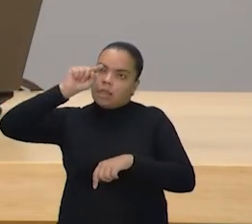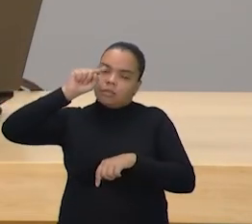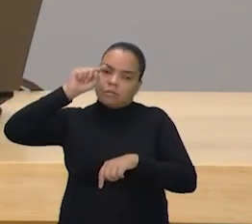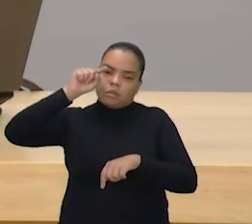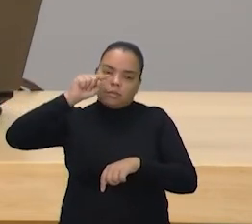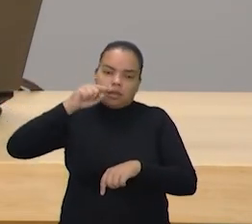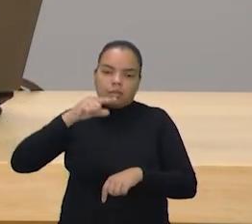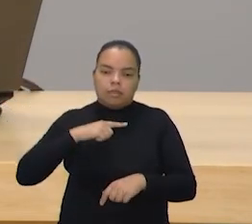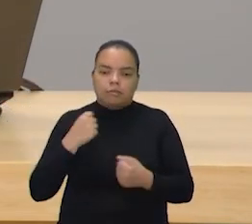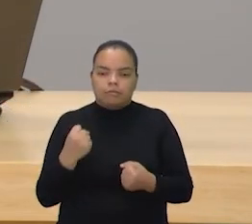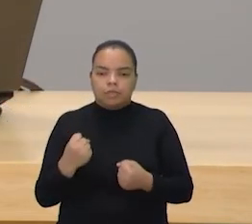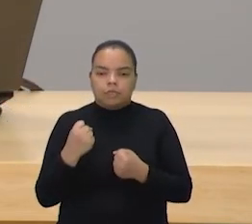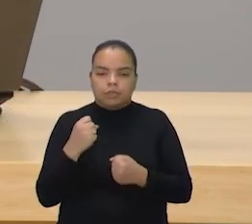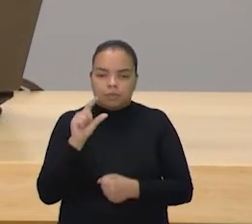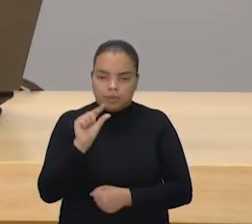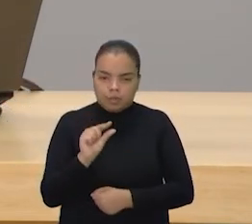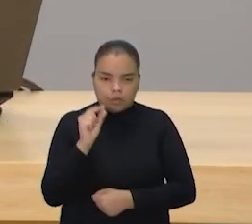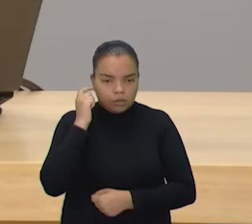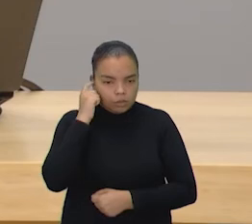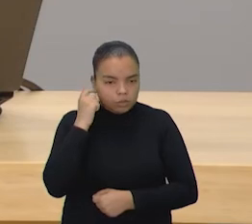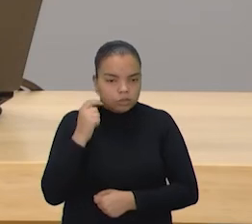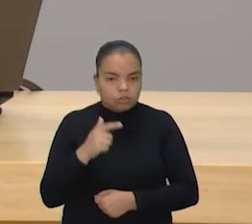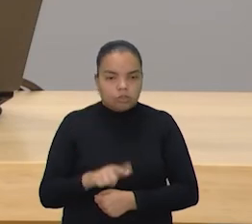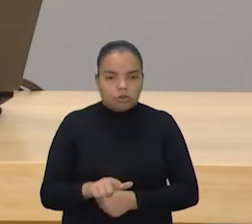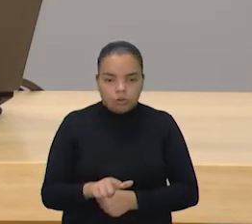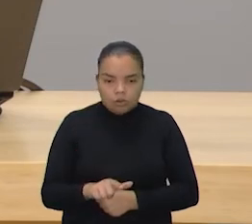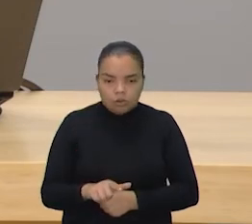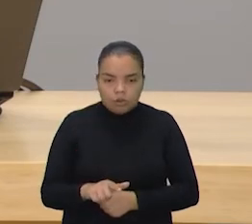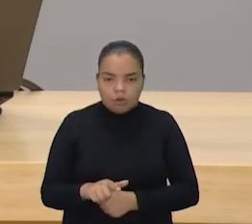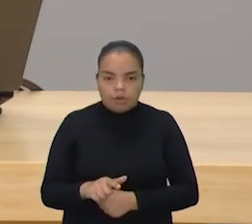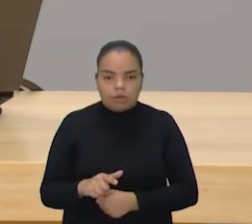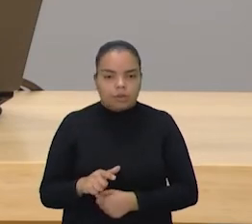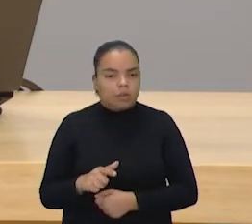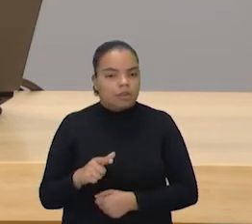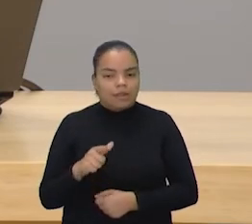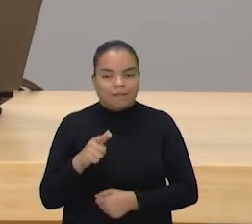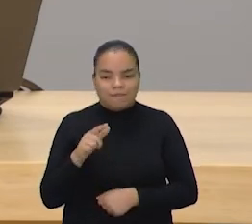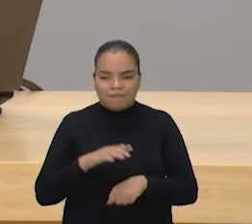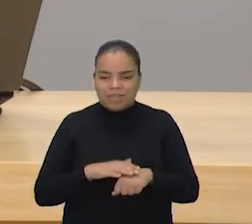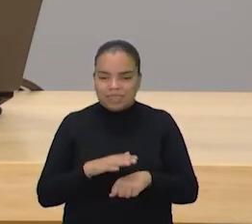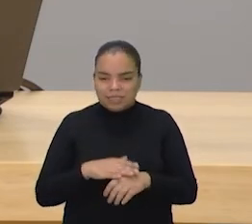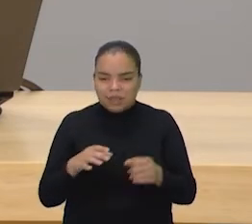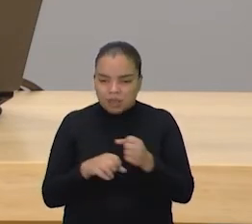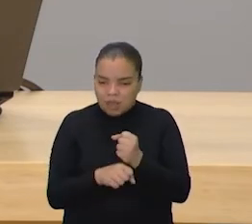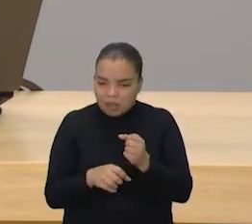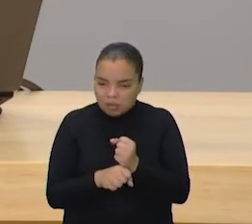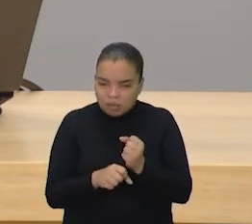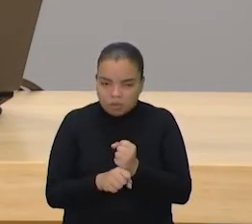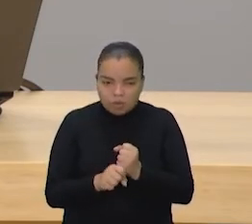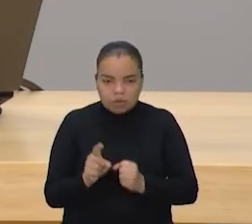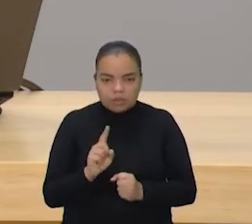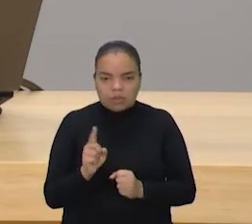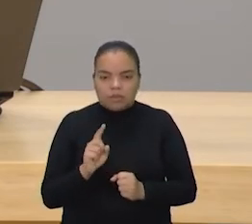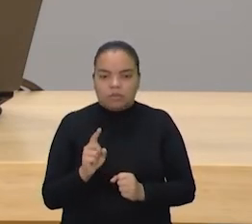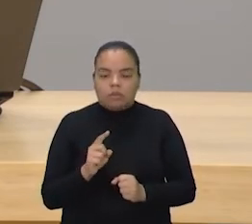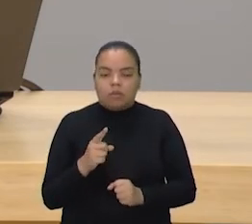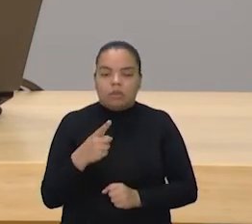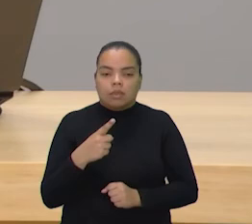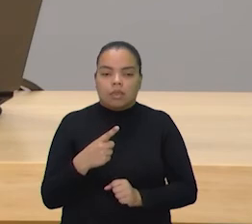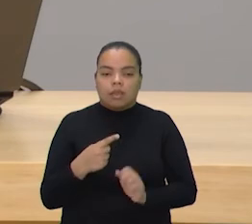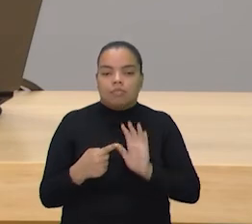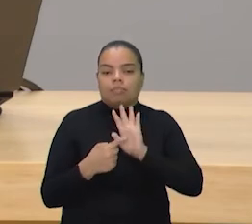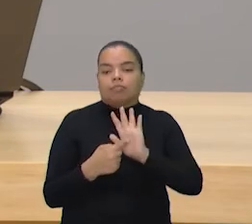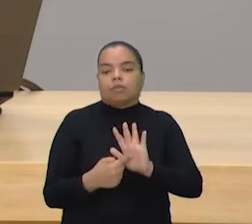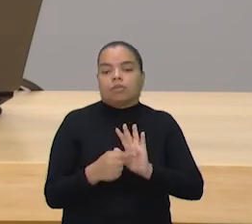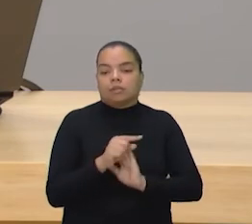atmosférica é menor. De novo, pessoal, a gente não está querendo fazer o cálculo, mas nós estamos querendo aqui com a intenção aqui é